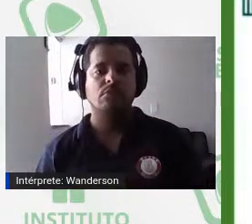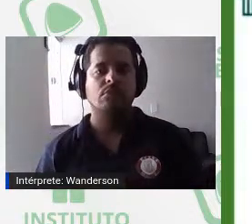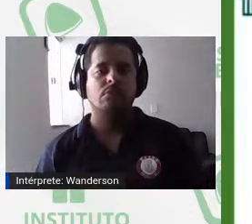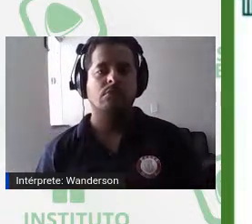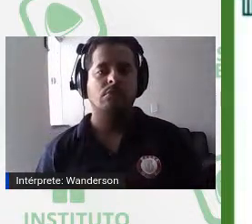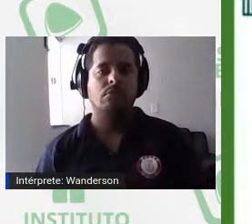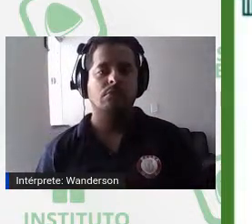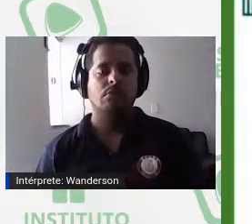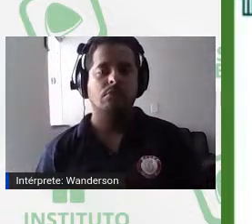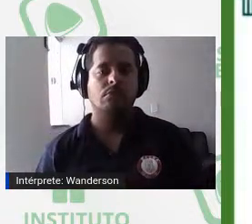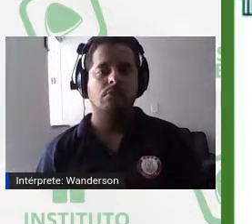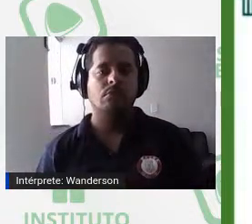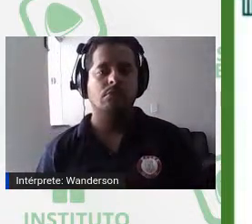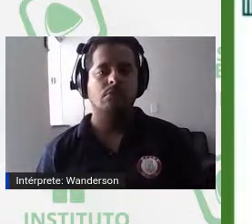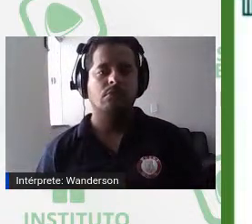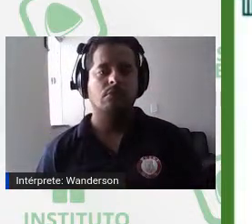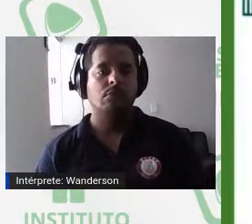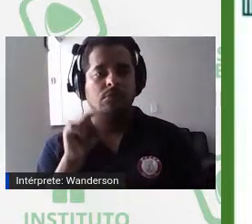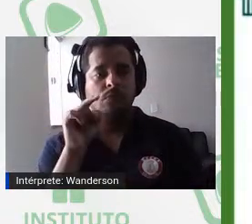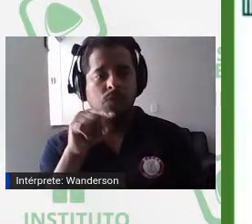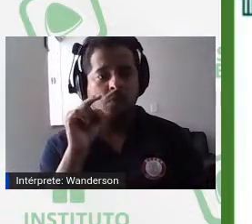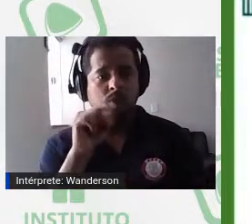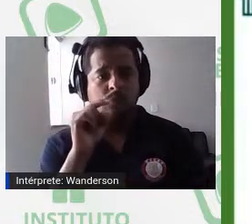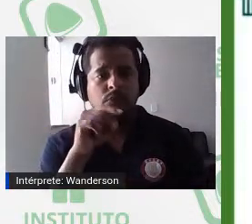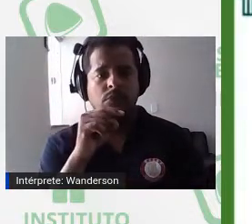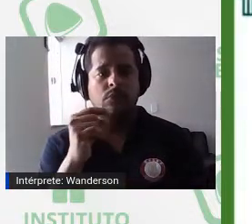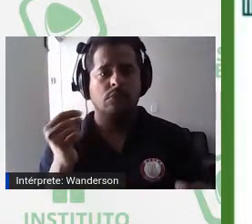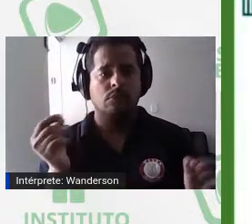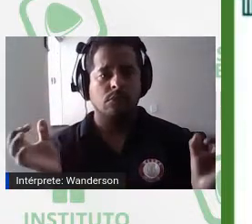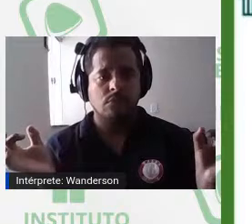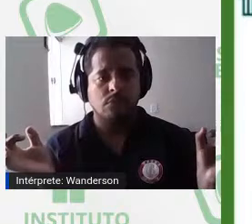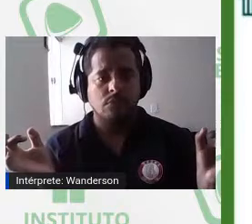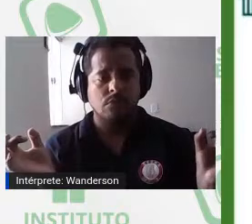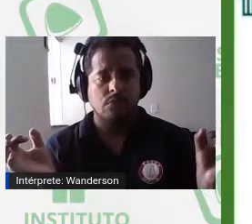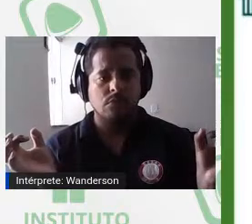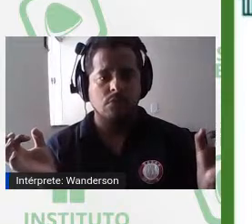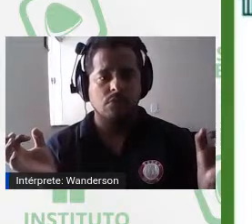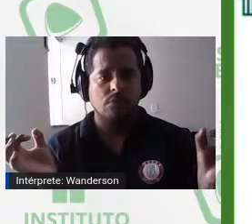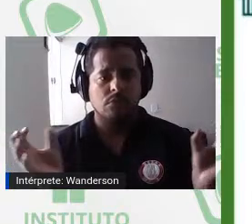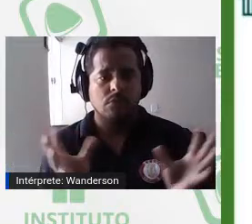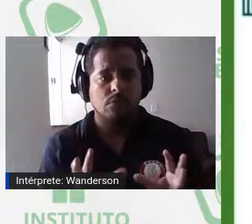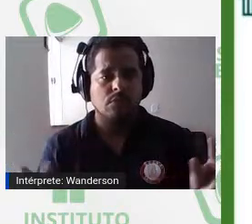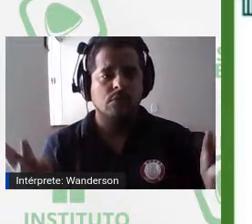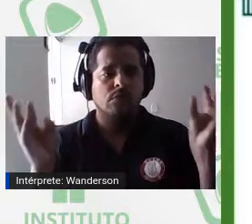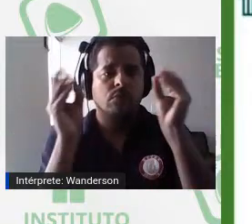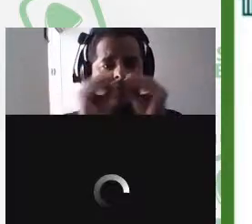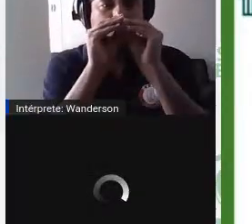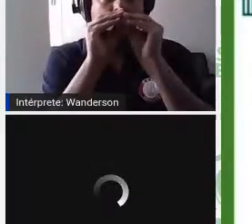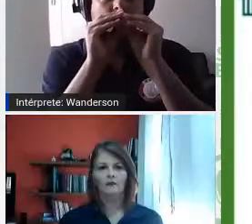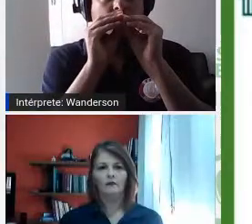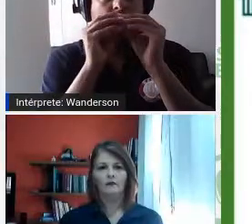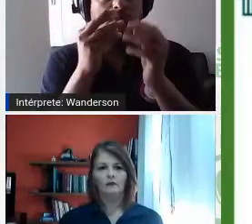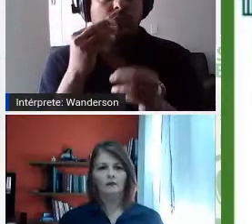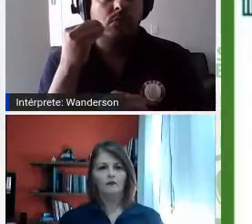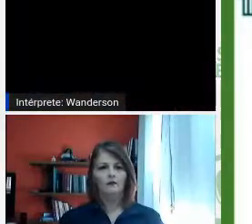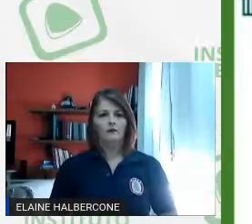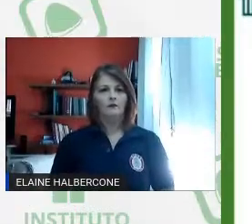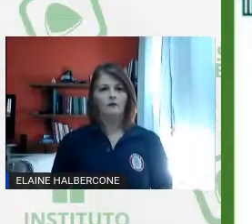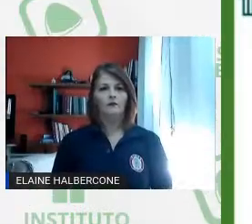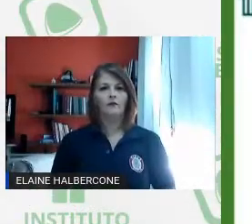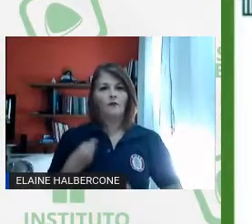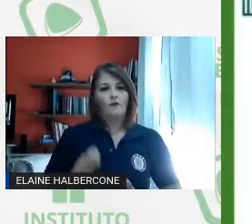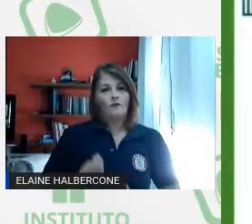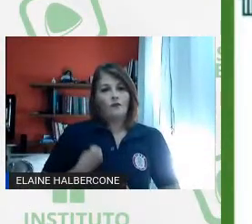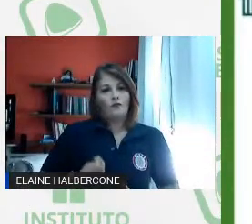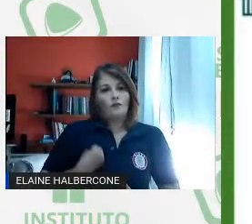E conclusão que a gente traz dessa experiência durante esse período foi uma vivência